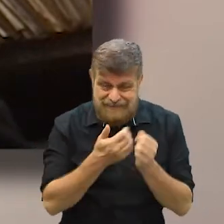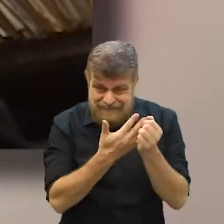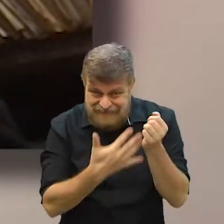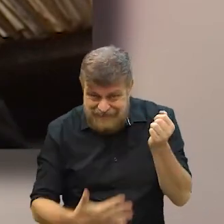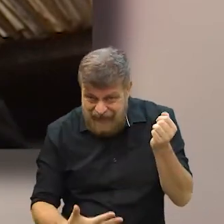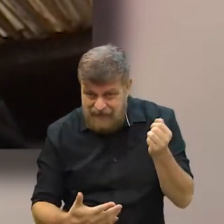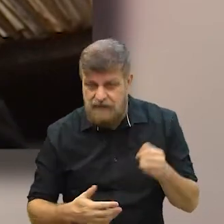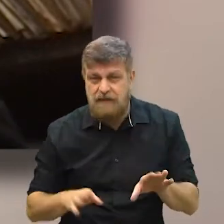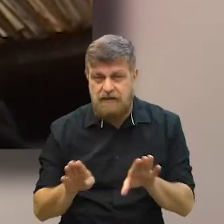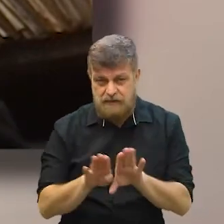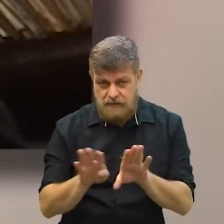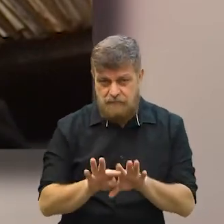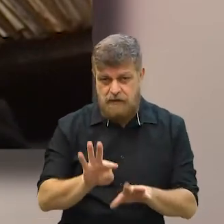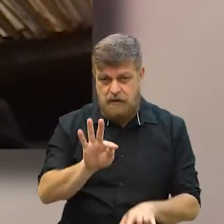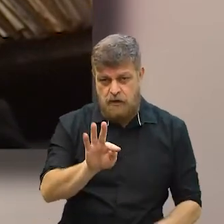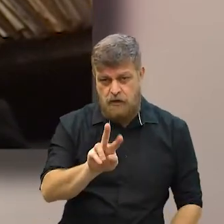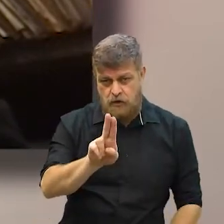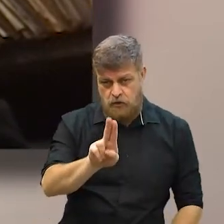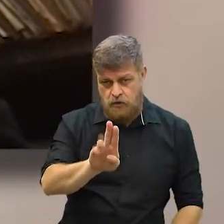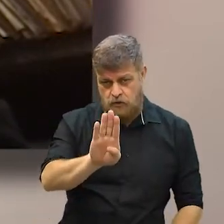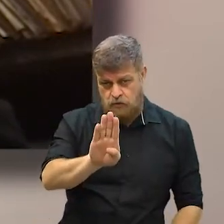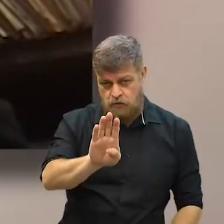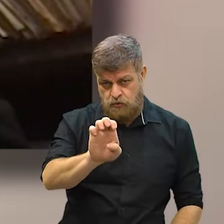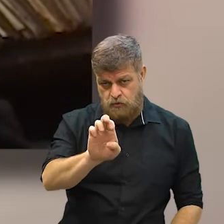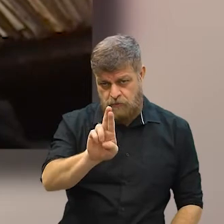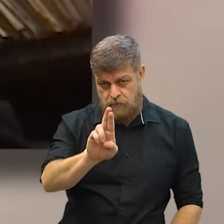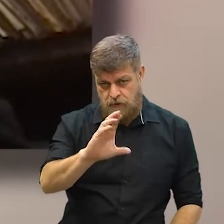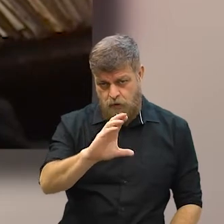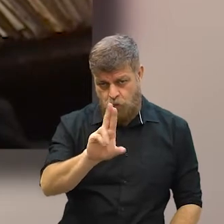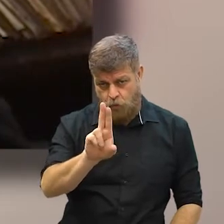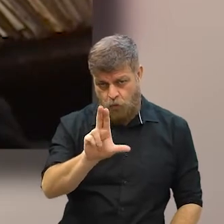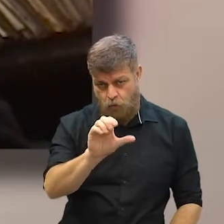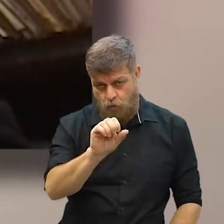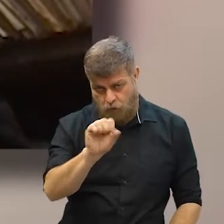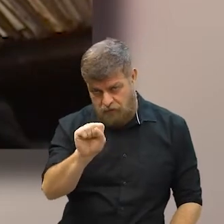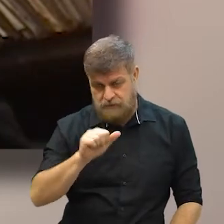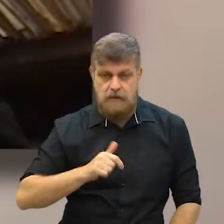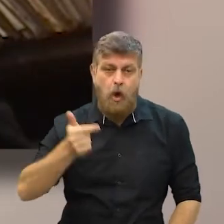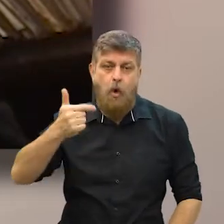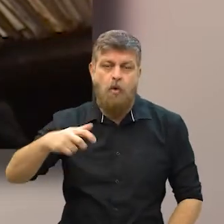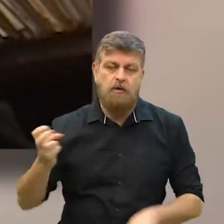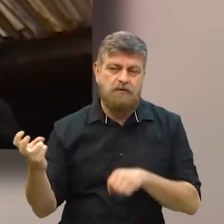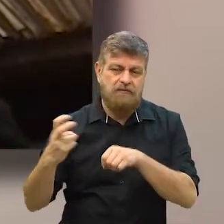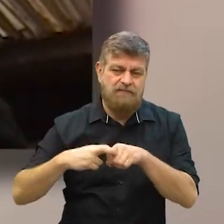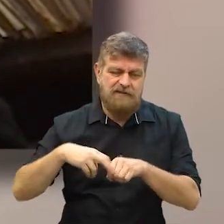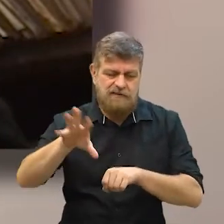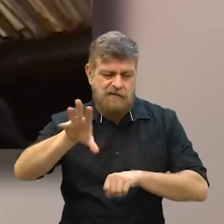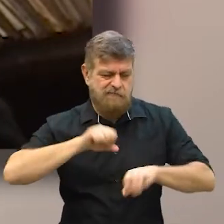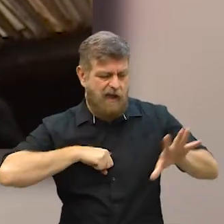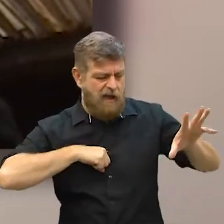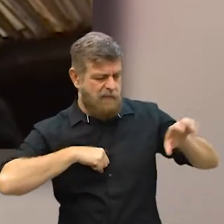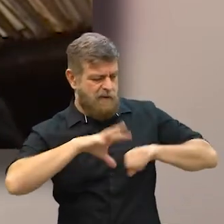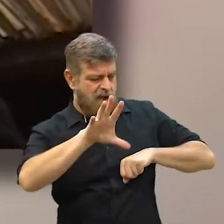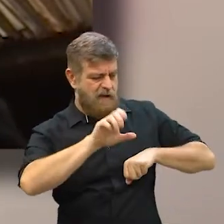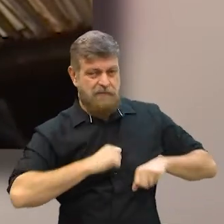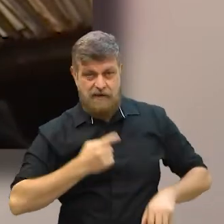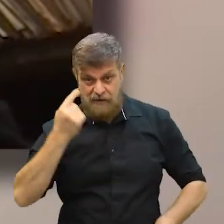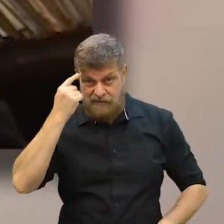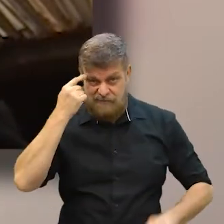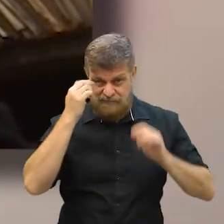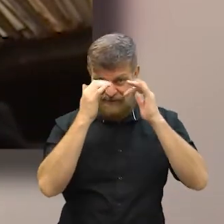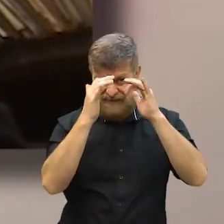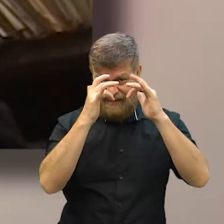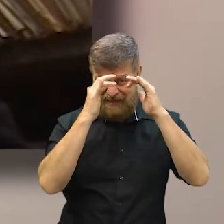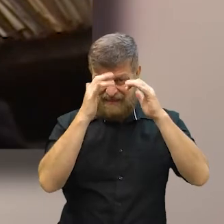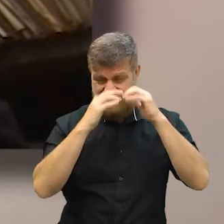das mais importantes, né? E o citomegalovírus, doenças do sistema